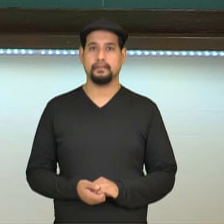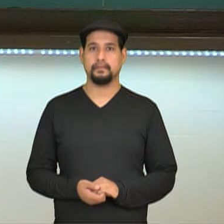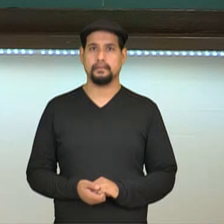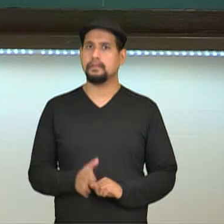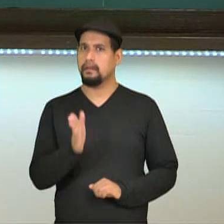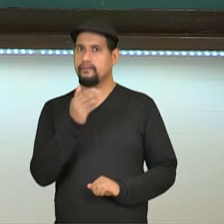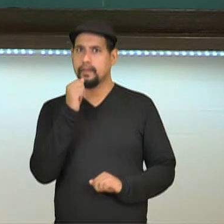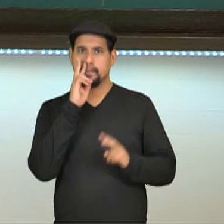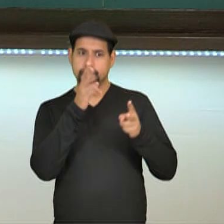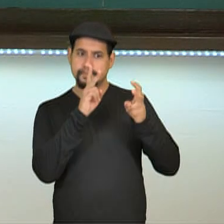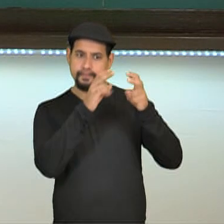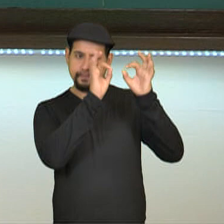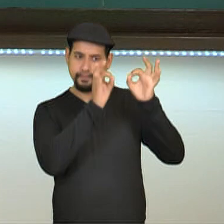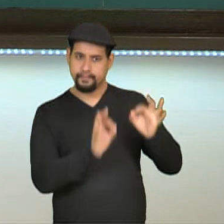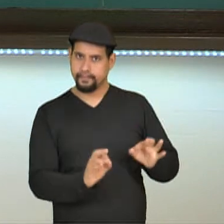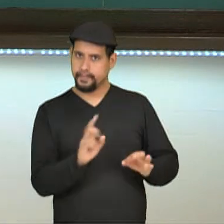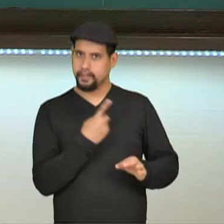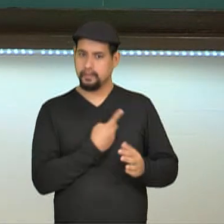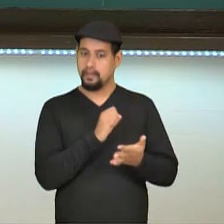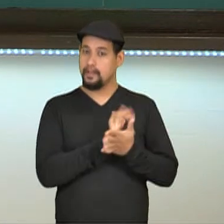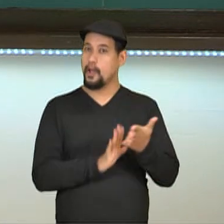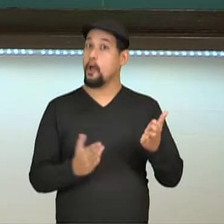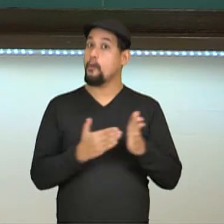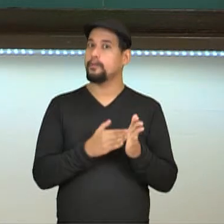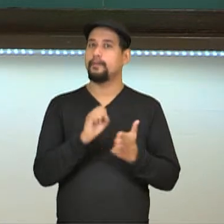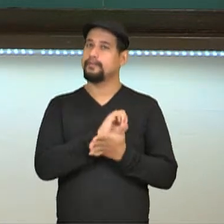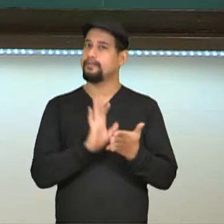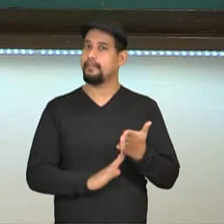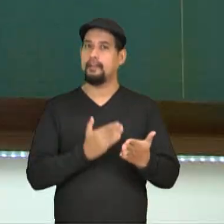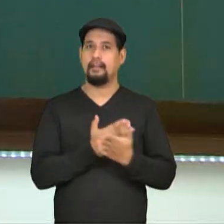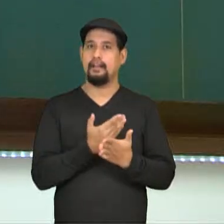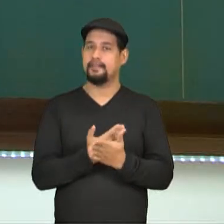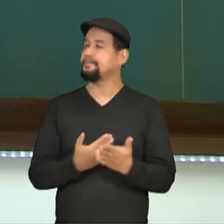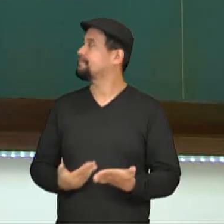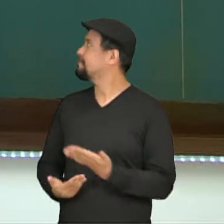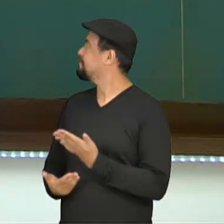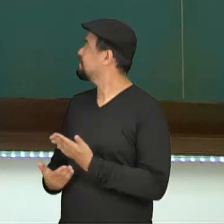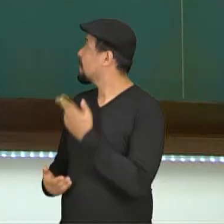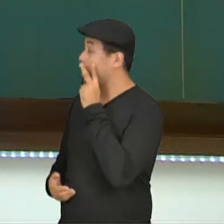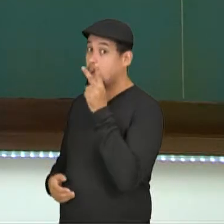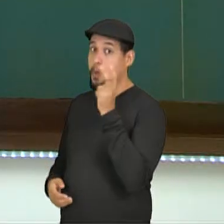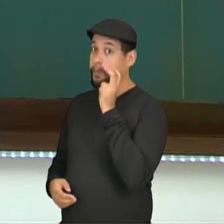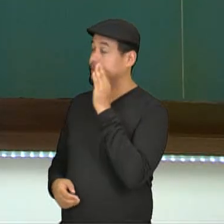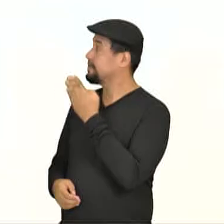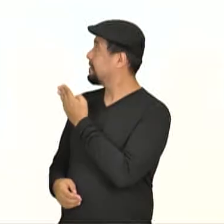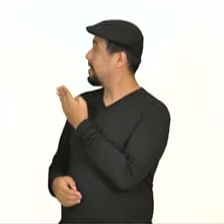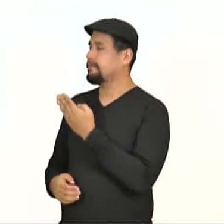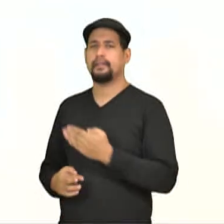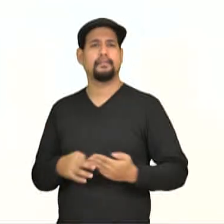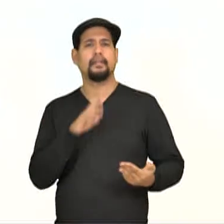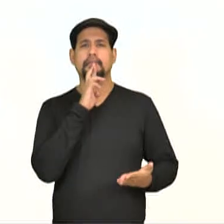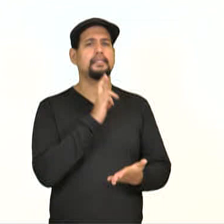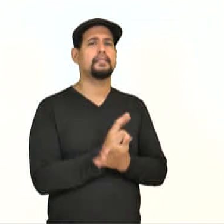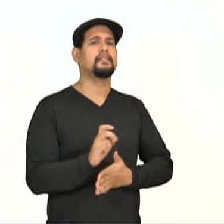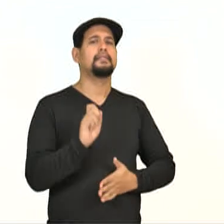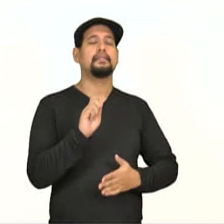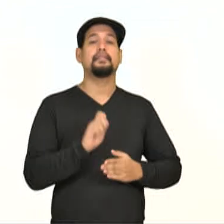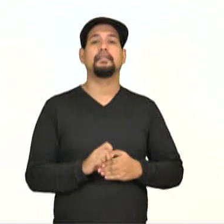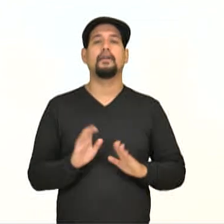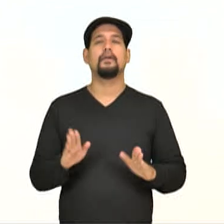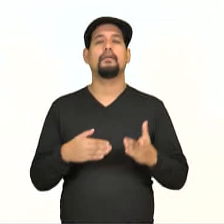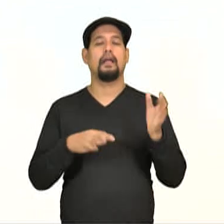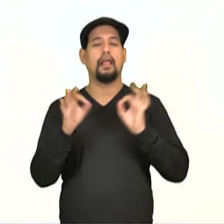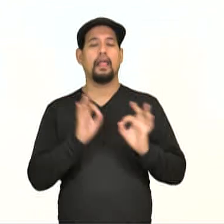Vamos para a correção da nossa atividade, da nossa última atividade dessa aula. Observe a imagem ao lado e responda: qual